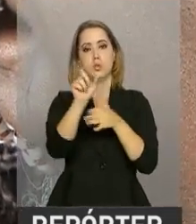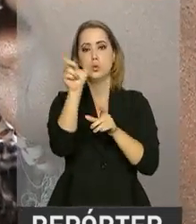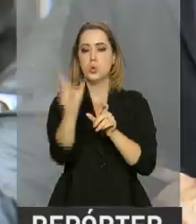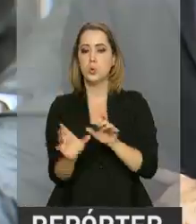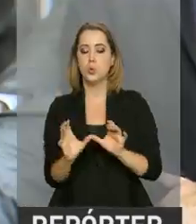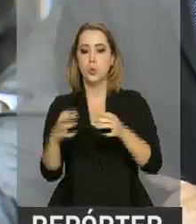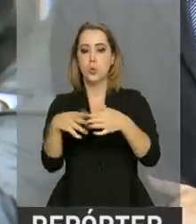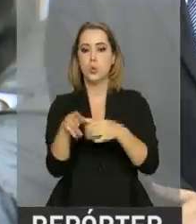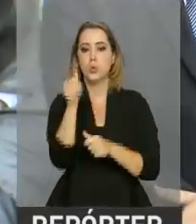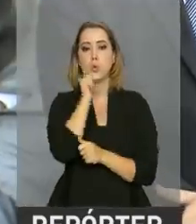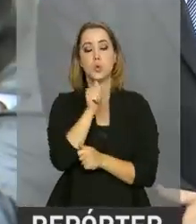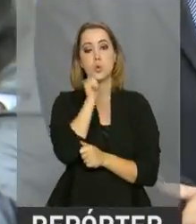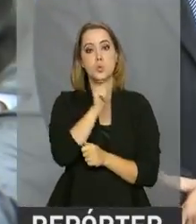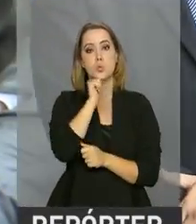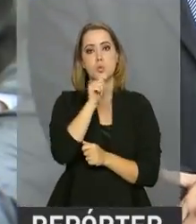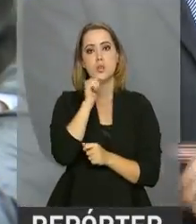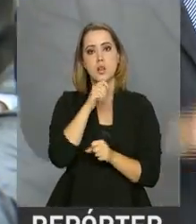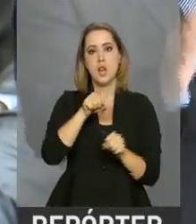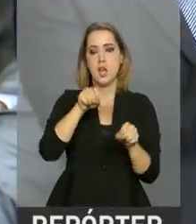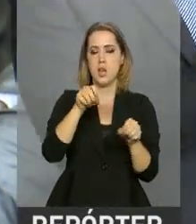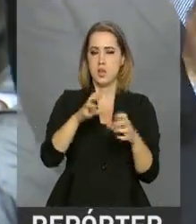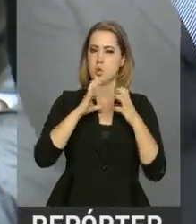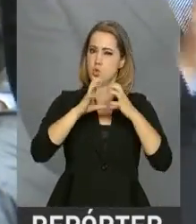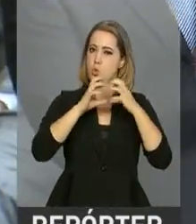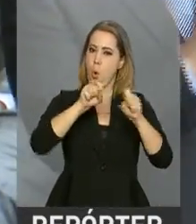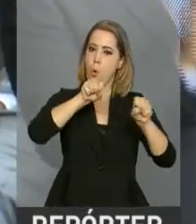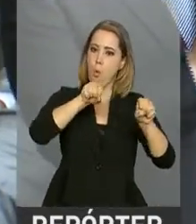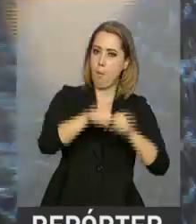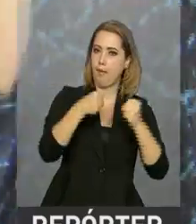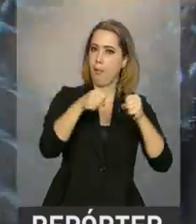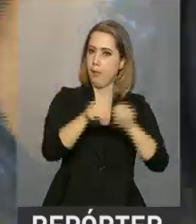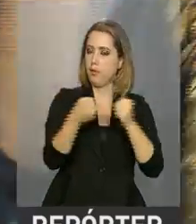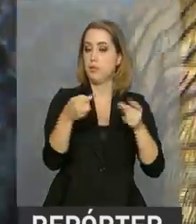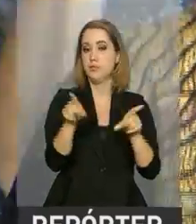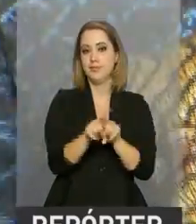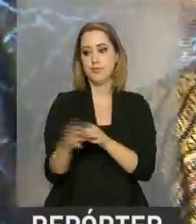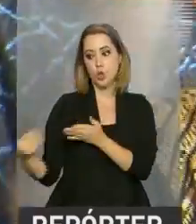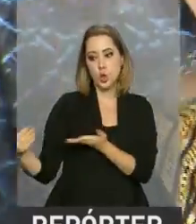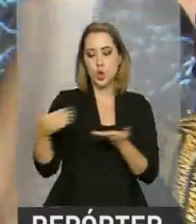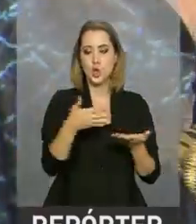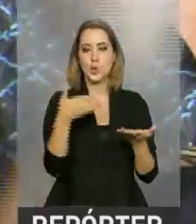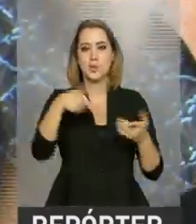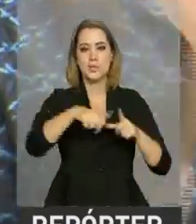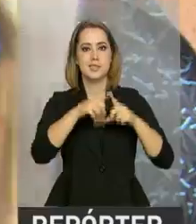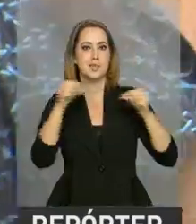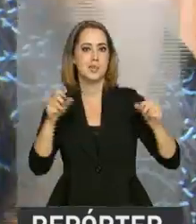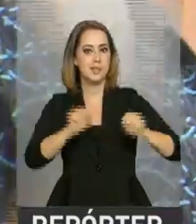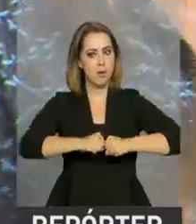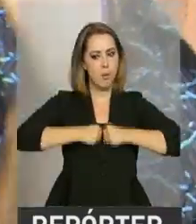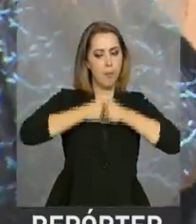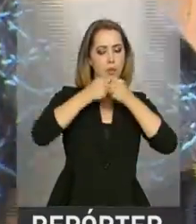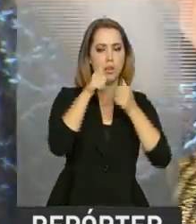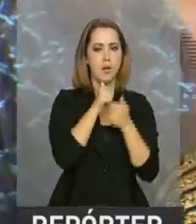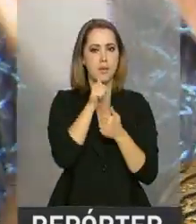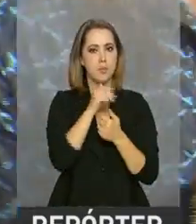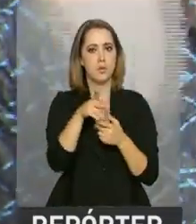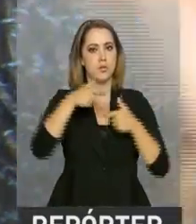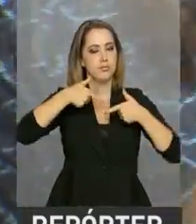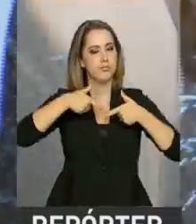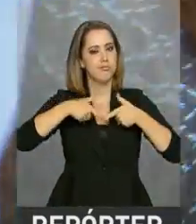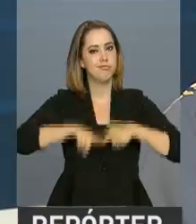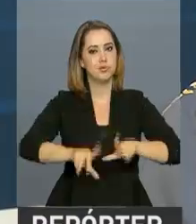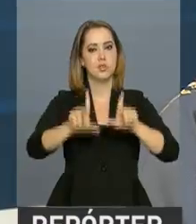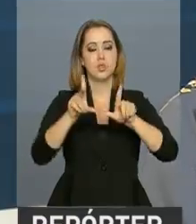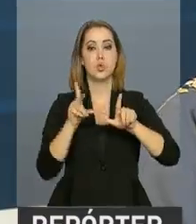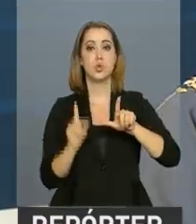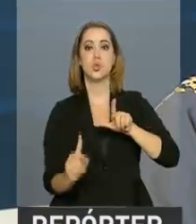coco e foi a luta pela terra e pelo empoderamento das mulheres que troue Maria Ant até Brasília para receber o prêmio de direitos